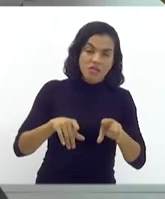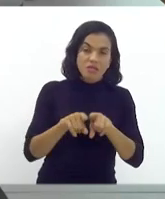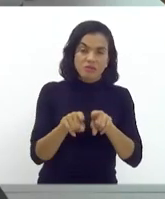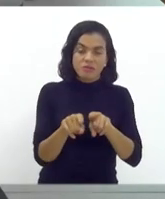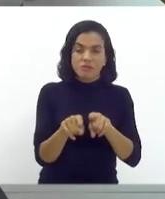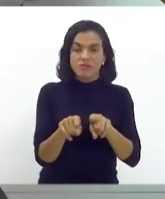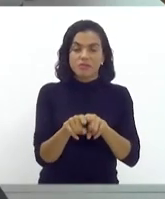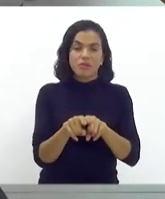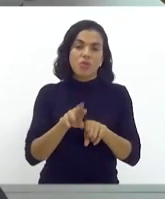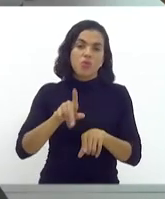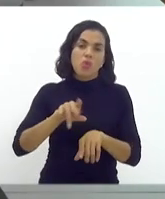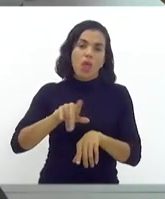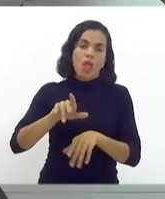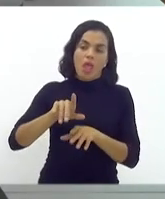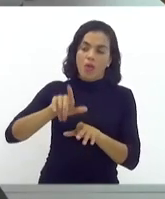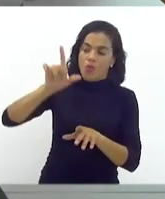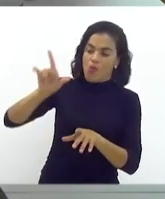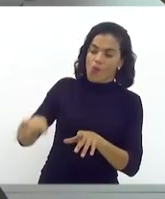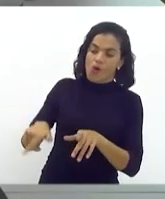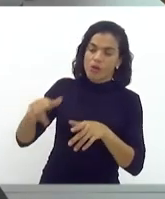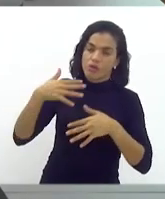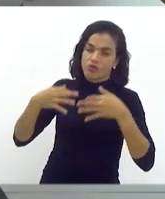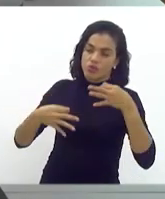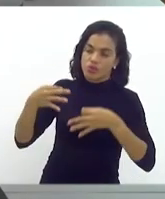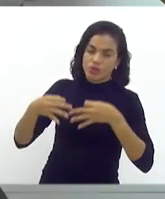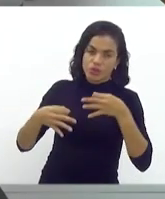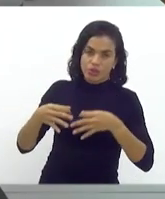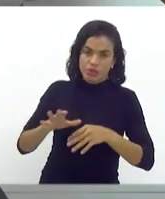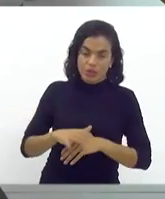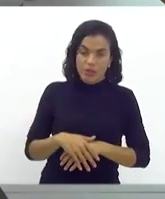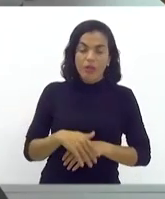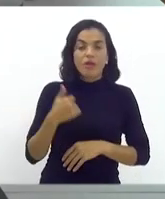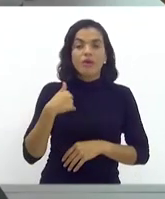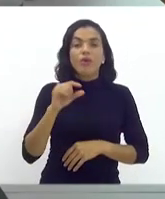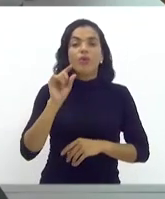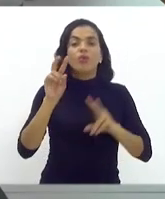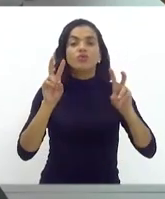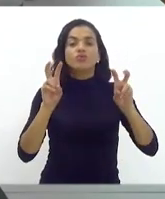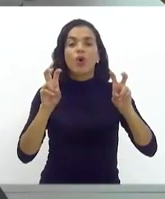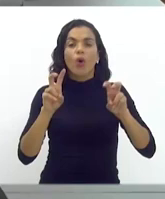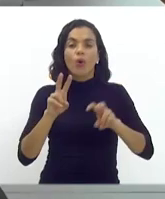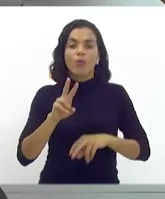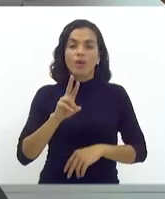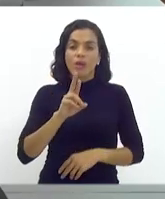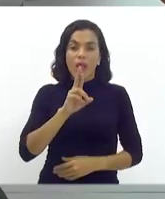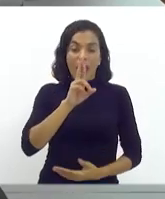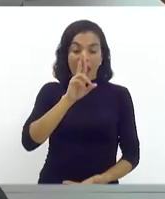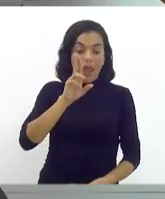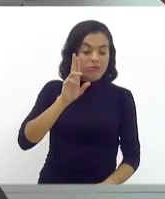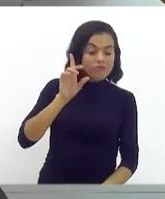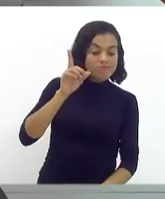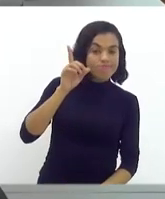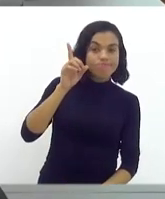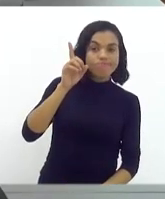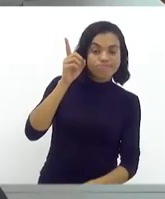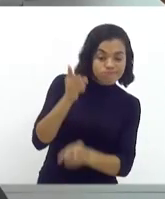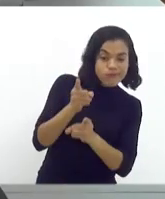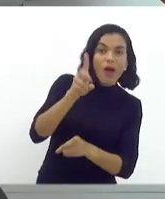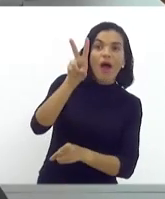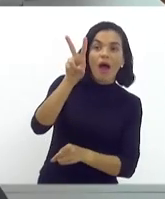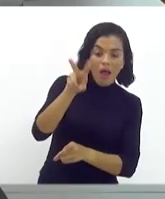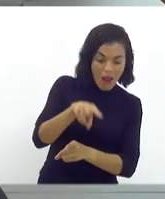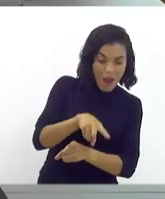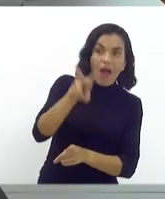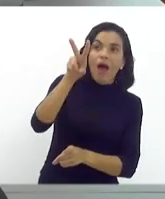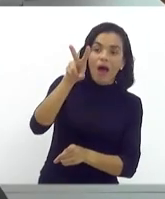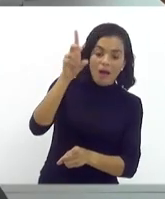não jurídica numa linguagem não jurídica a gente escuta falar de reconhecimento fotográfico mas na verdade